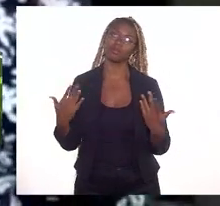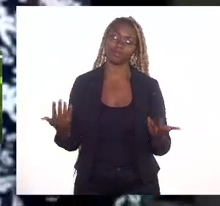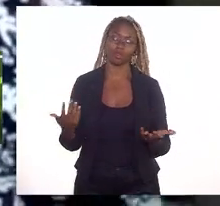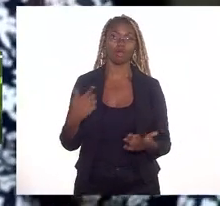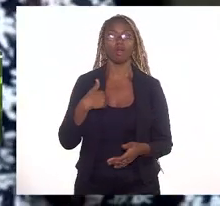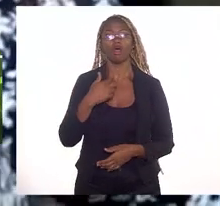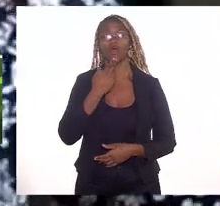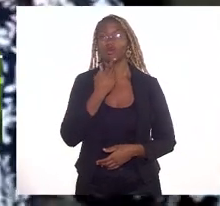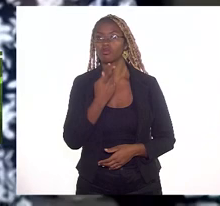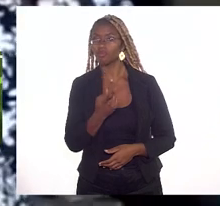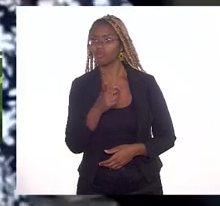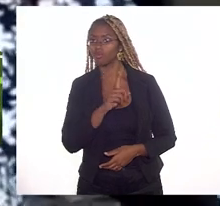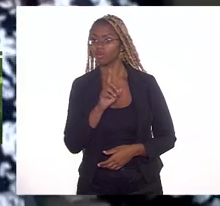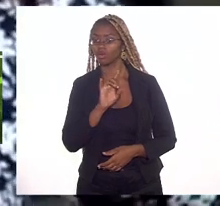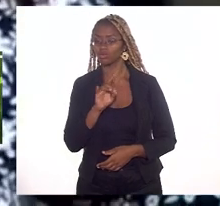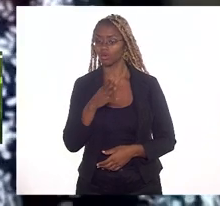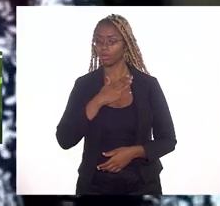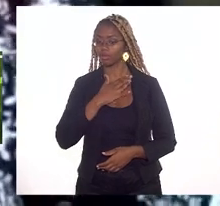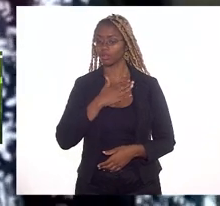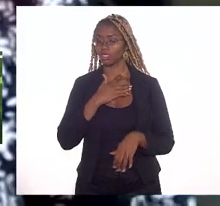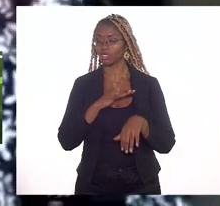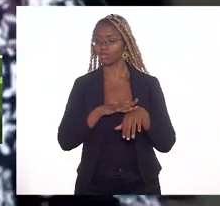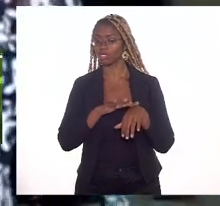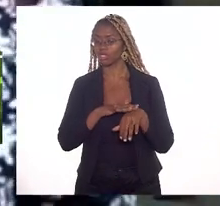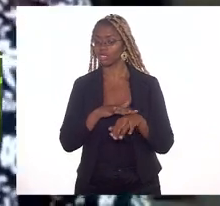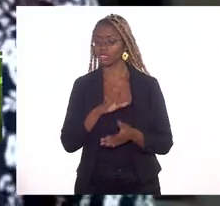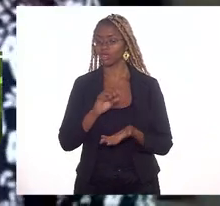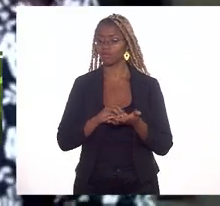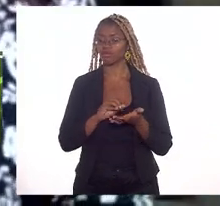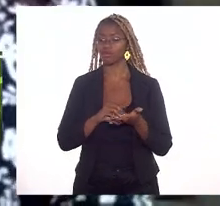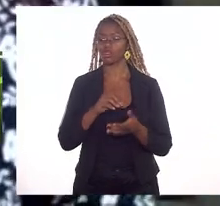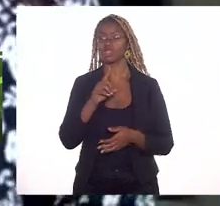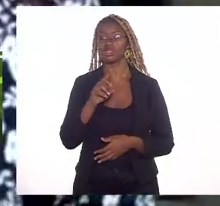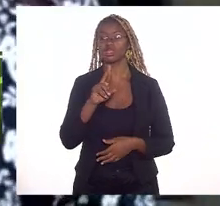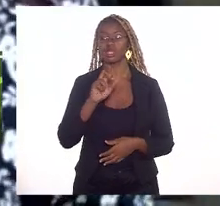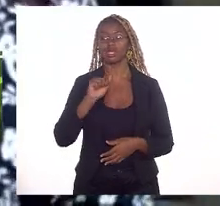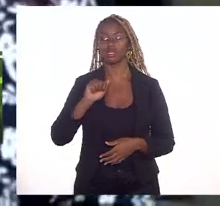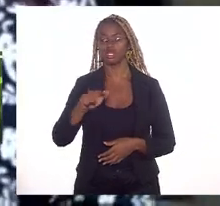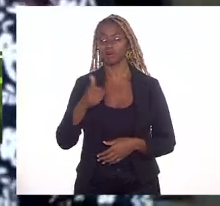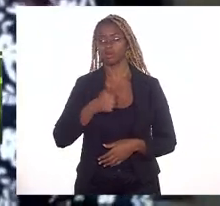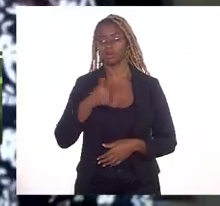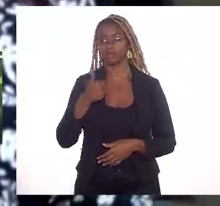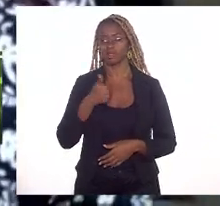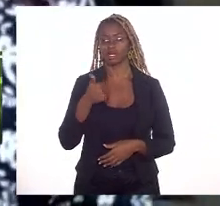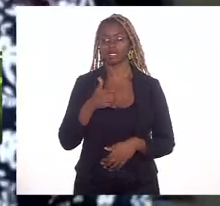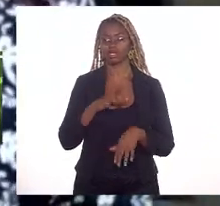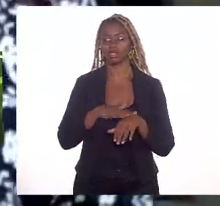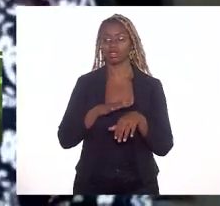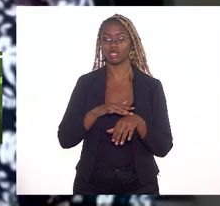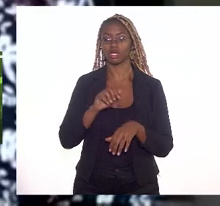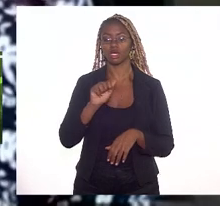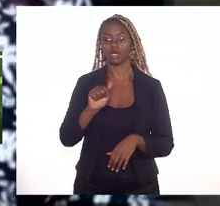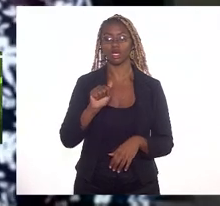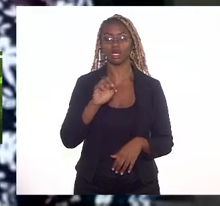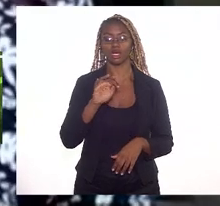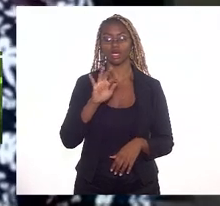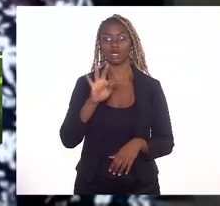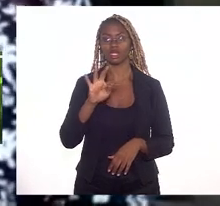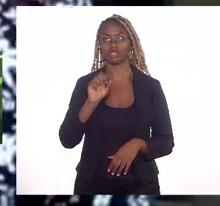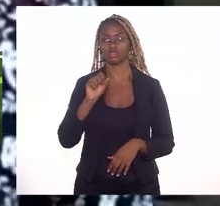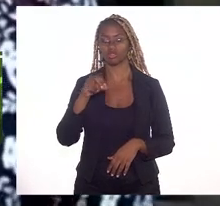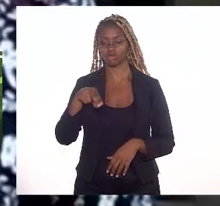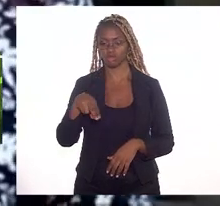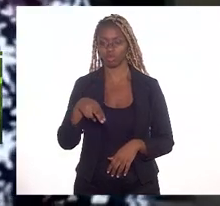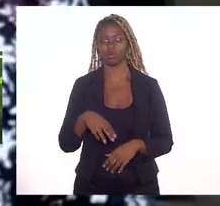falo só pela minha patologia, que é a insuficiência adrenal primária, conhecida como doença de Addison, e a secundária e